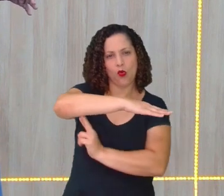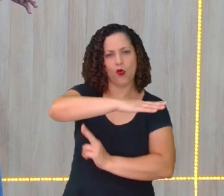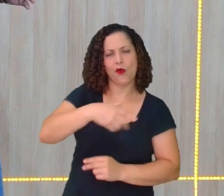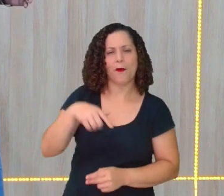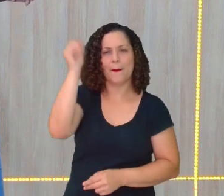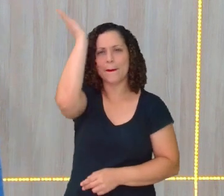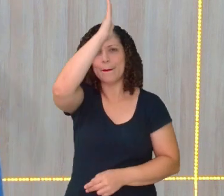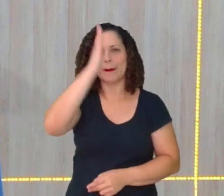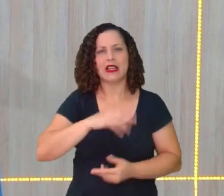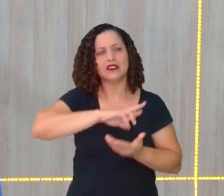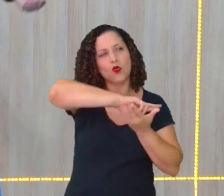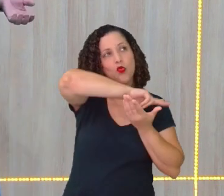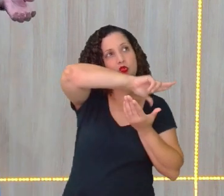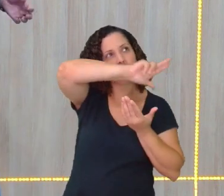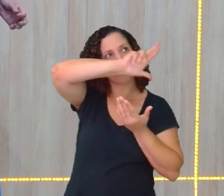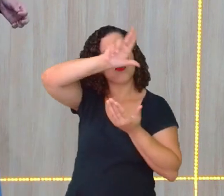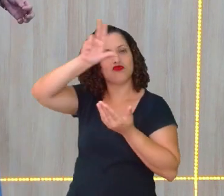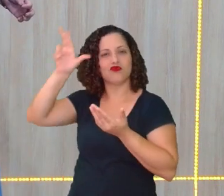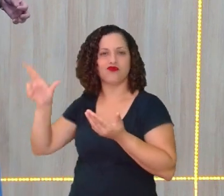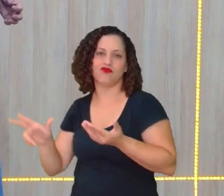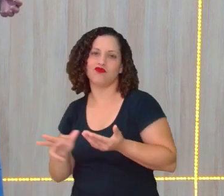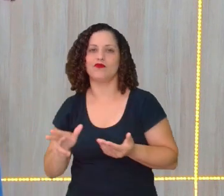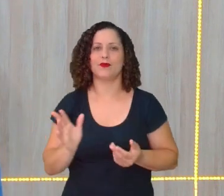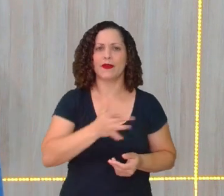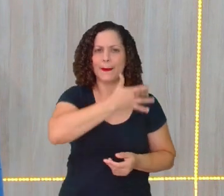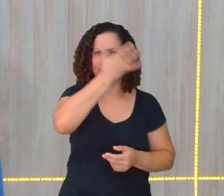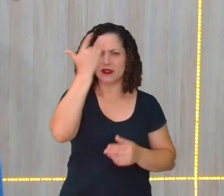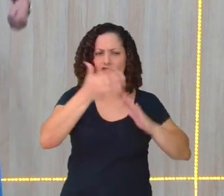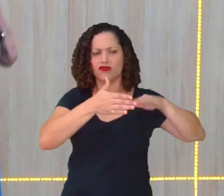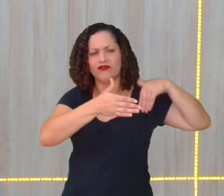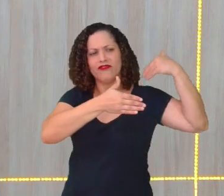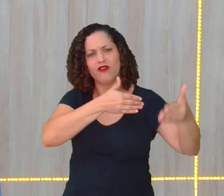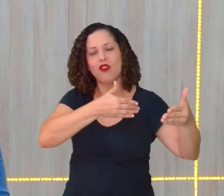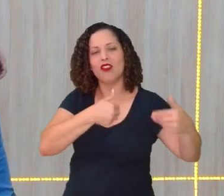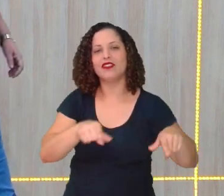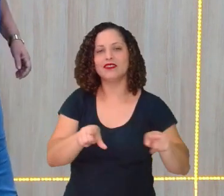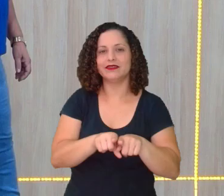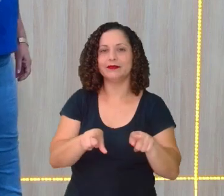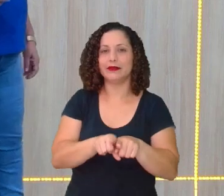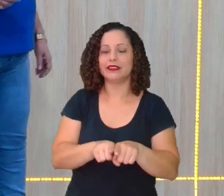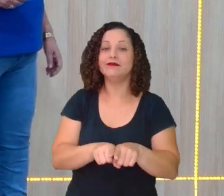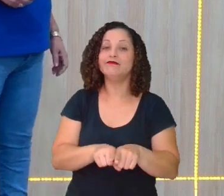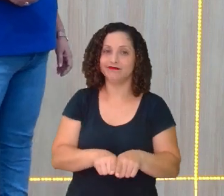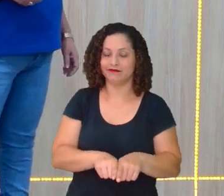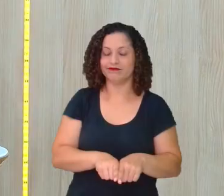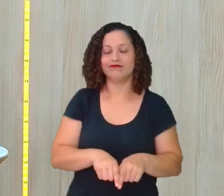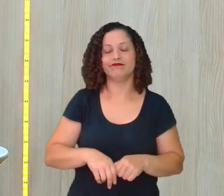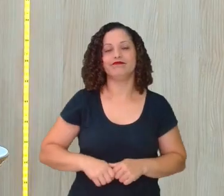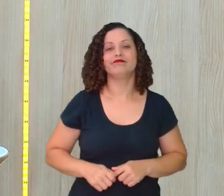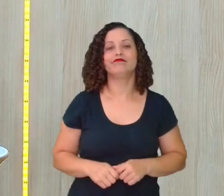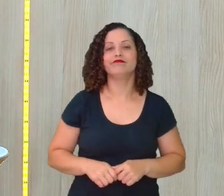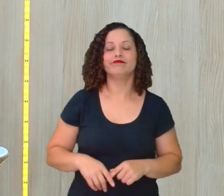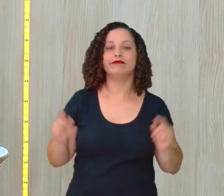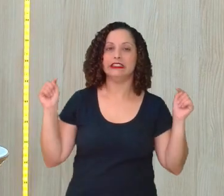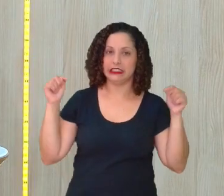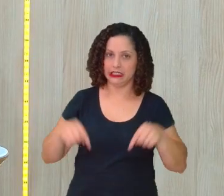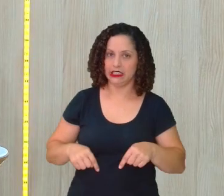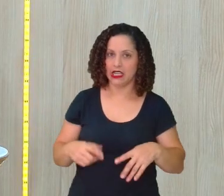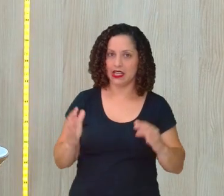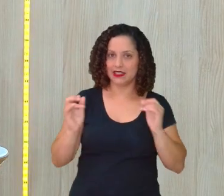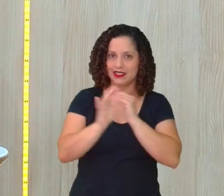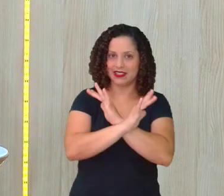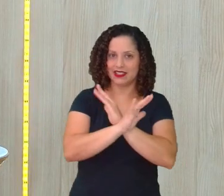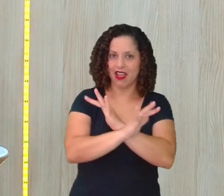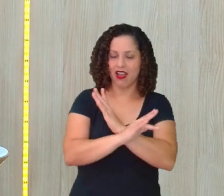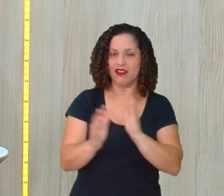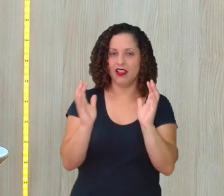do Brasil e pessoas de fora também, em relação aí à nossa cidade. É isso, professora Isabel. Então, a nossa cidade, ela realmente tem